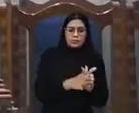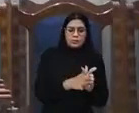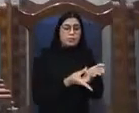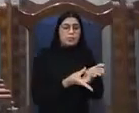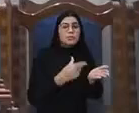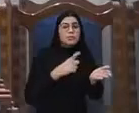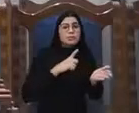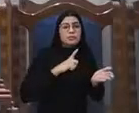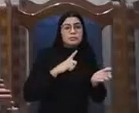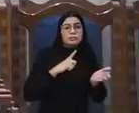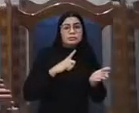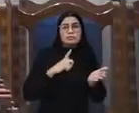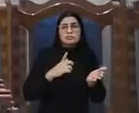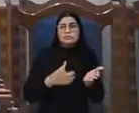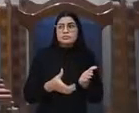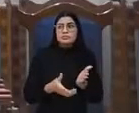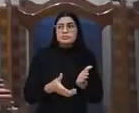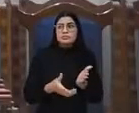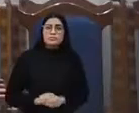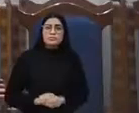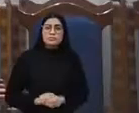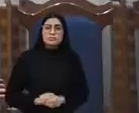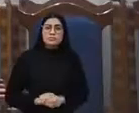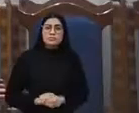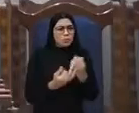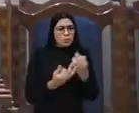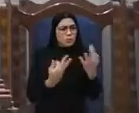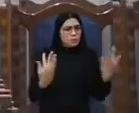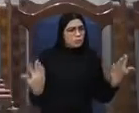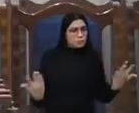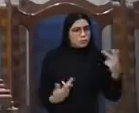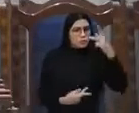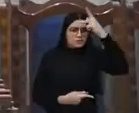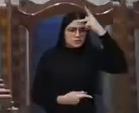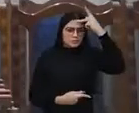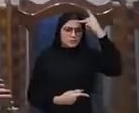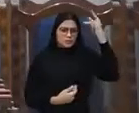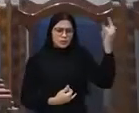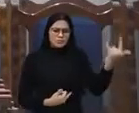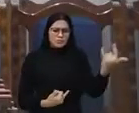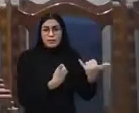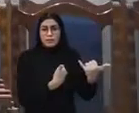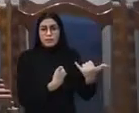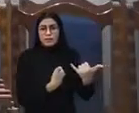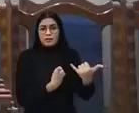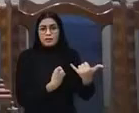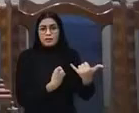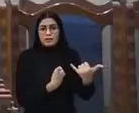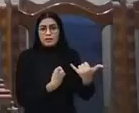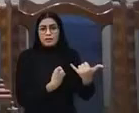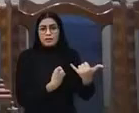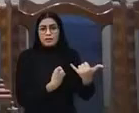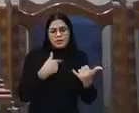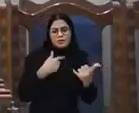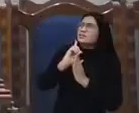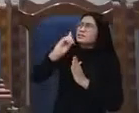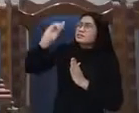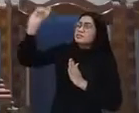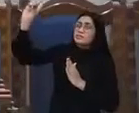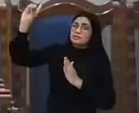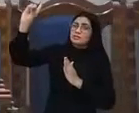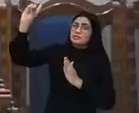vereadores nos ligaram e outras pessoas da cidade. E eu orando a Deus, me veio uma palavra